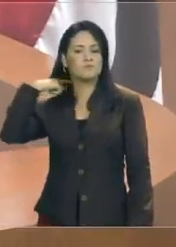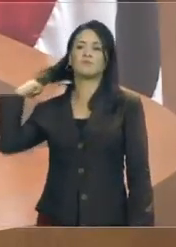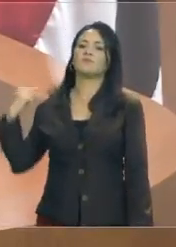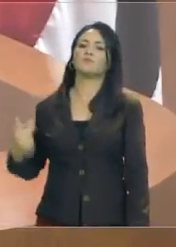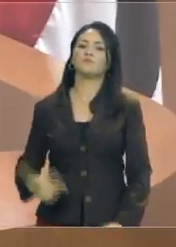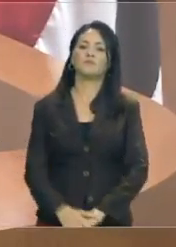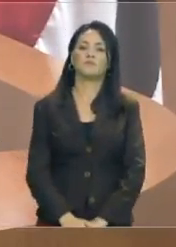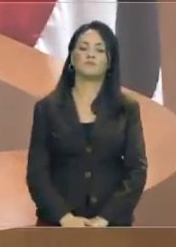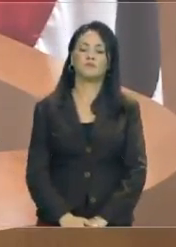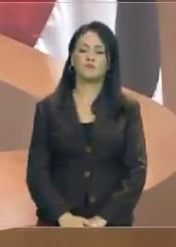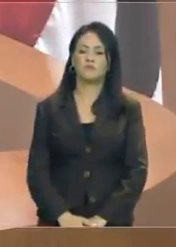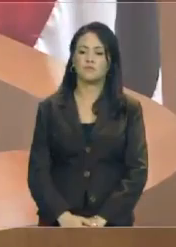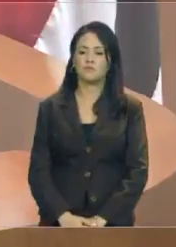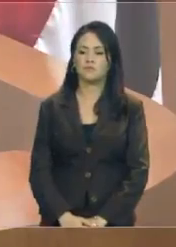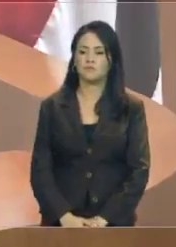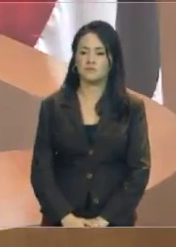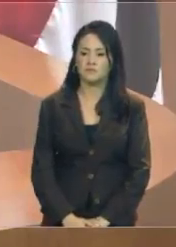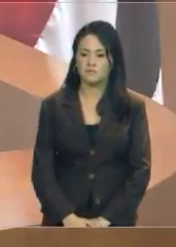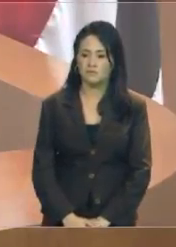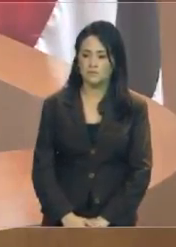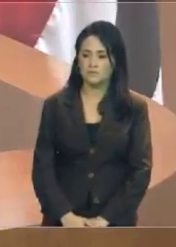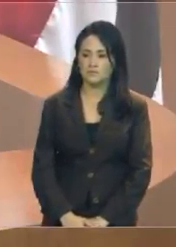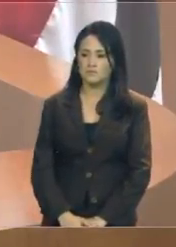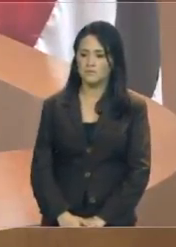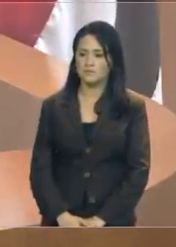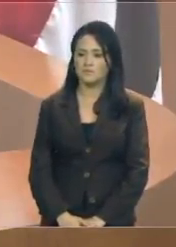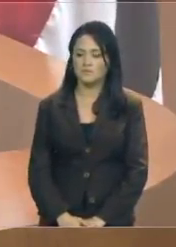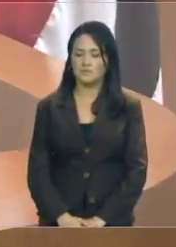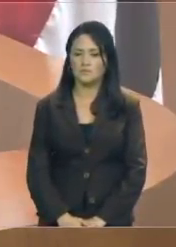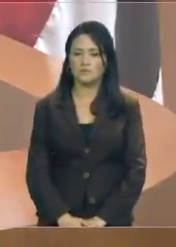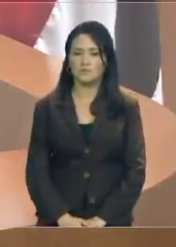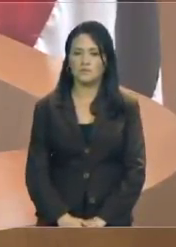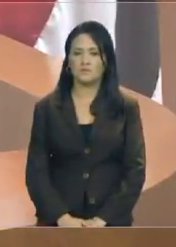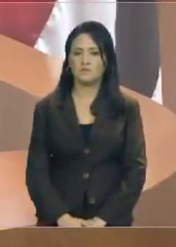mais de presidir um país do tamanho da importância do Brasil.